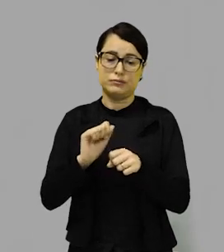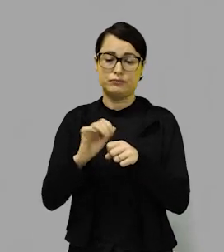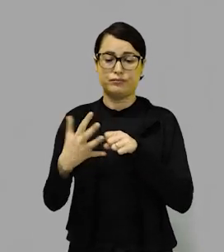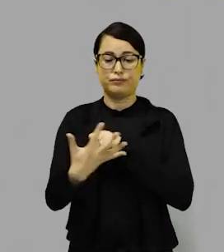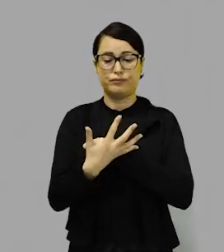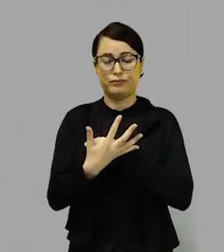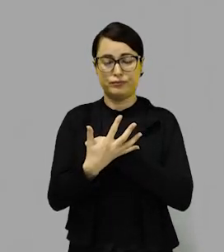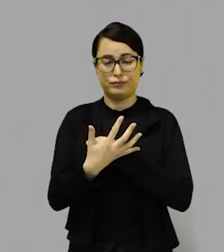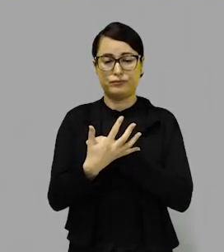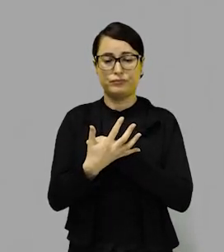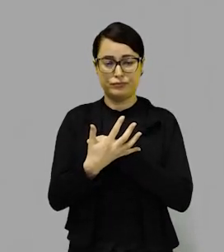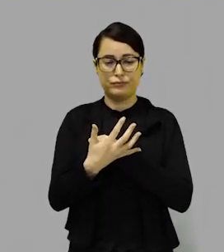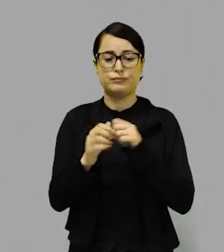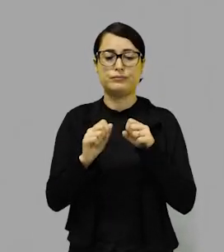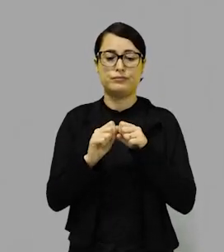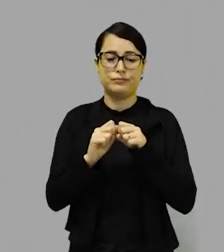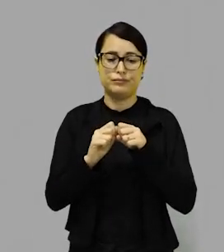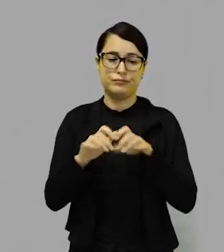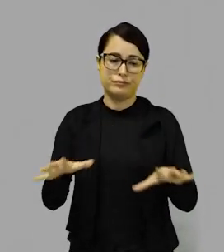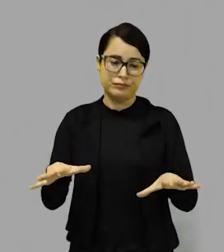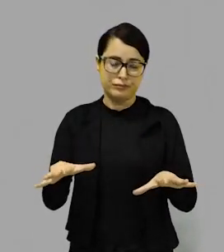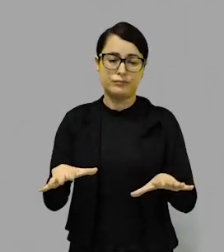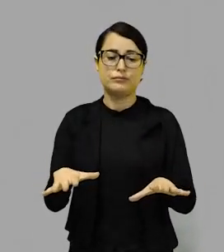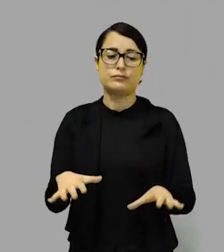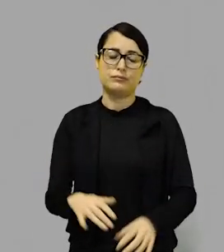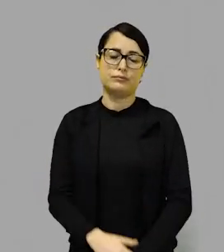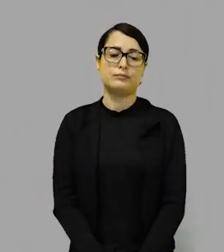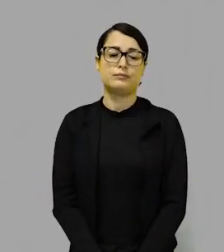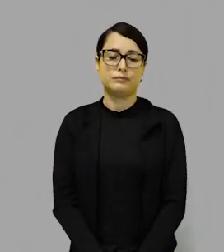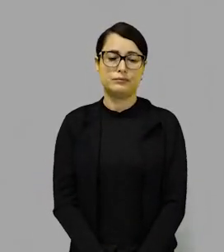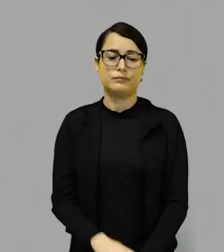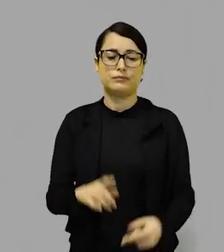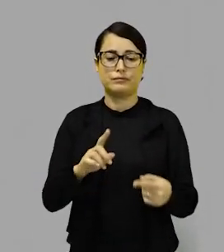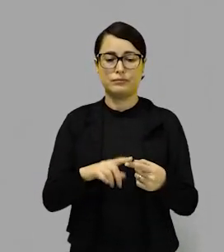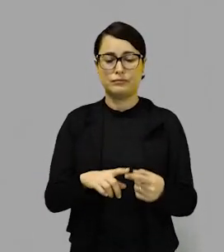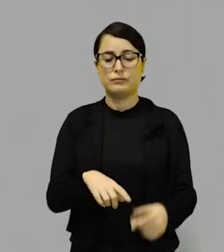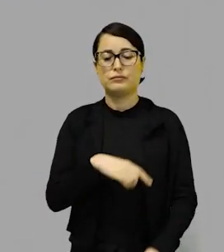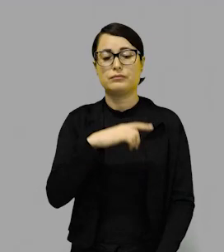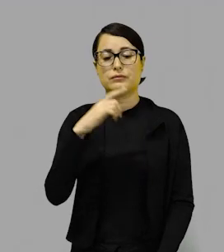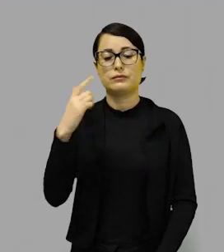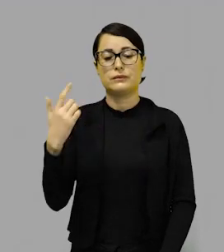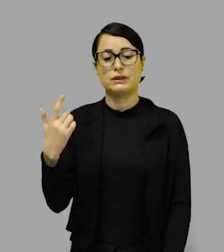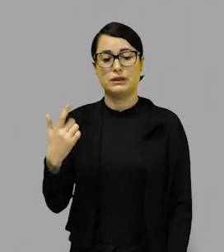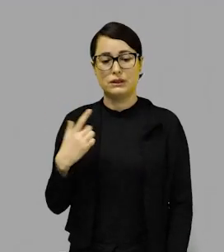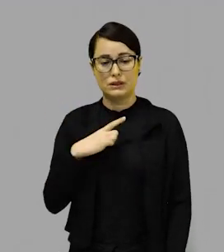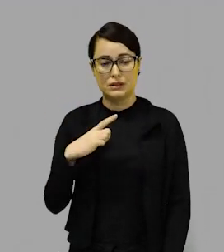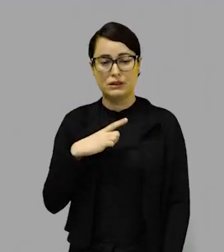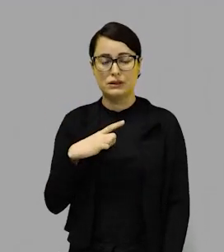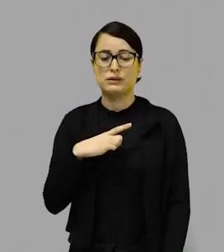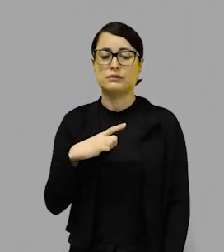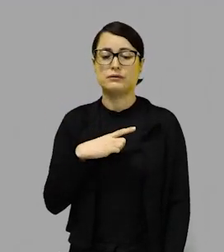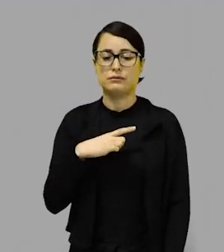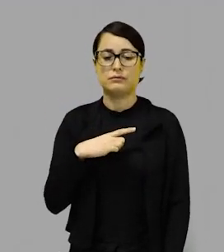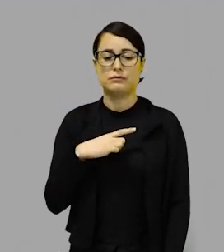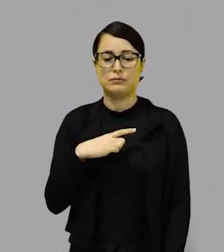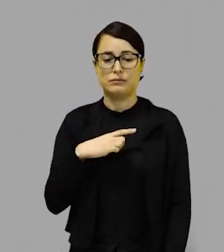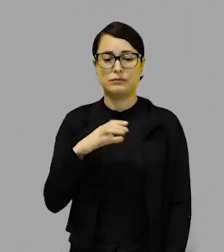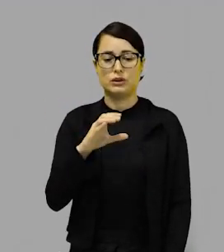pandemia, né, do novo coronavírus, ok? Mas além do coronavírus, né, que causa a doença